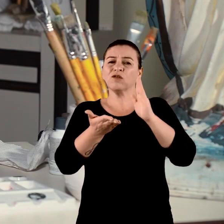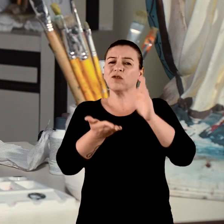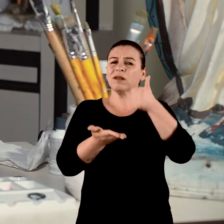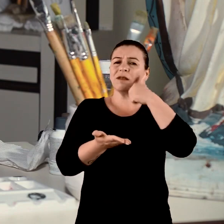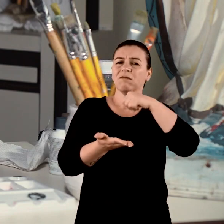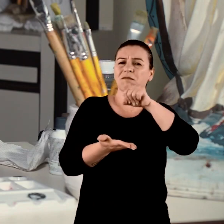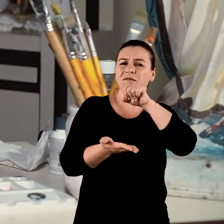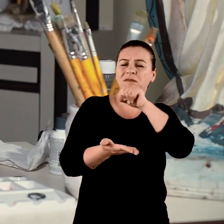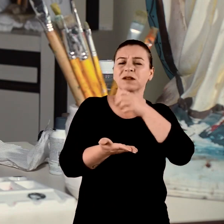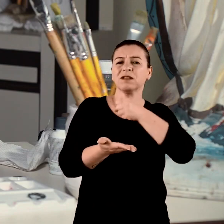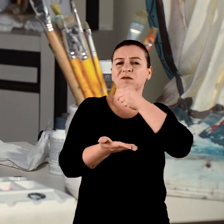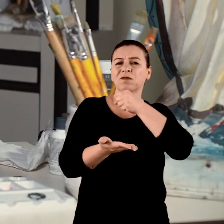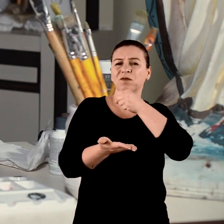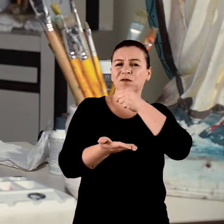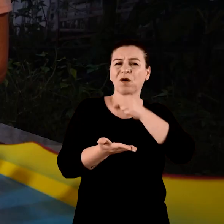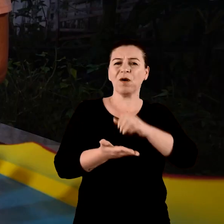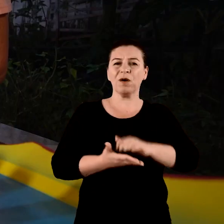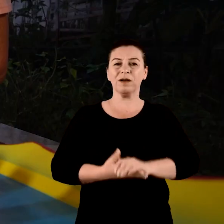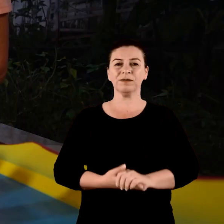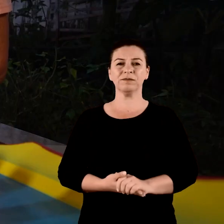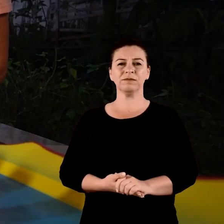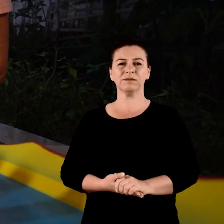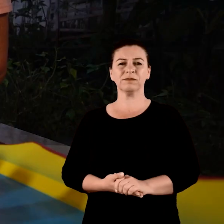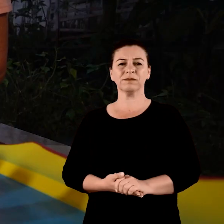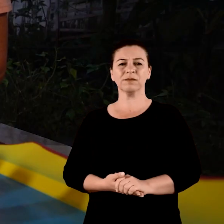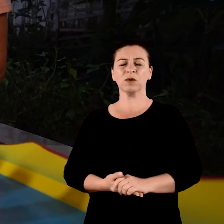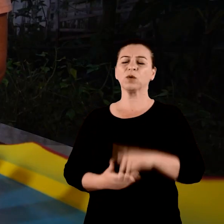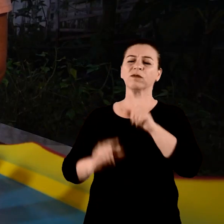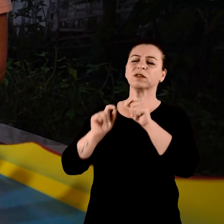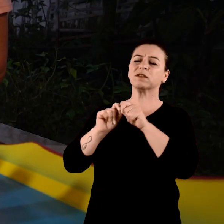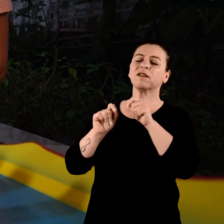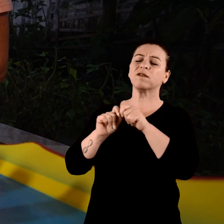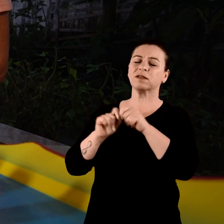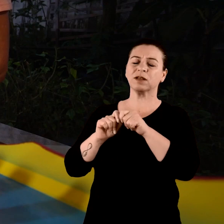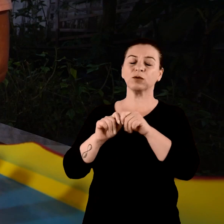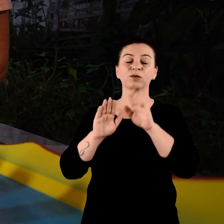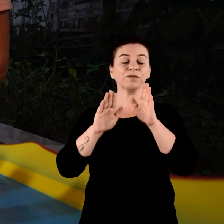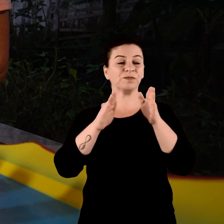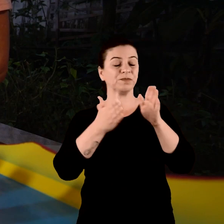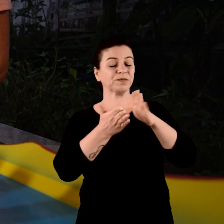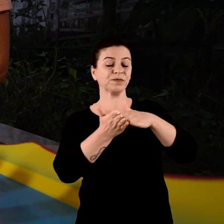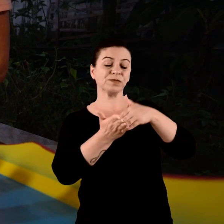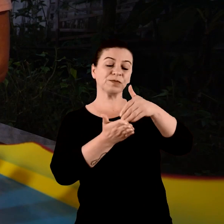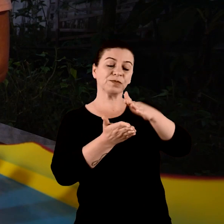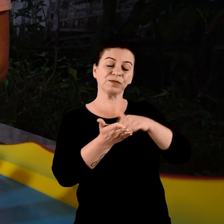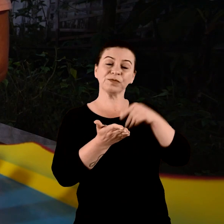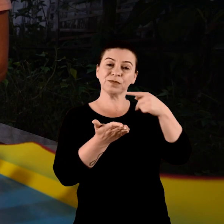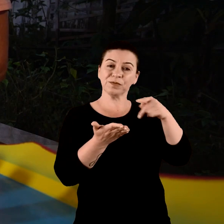para ela já a partir da mãe, da avó? O que tu tá fazendo? Eu tô